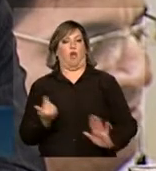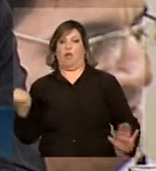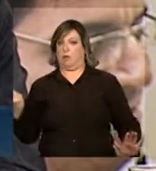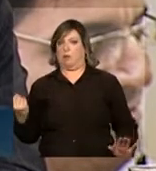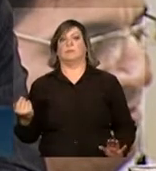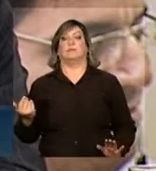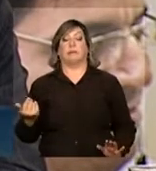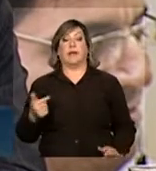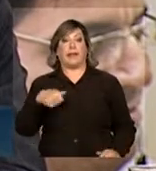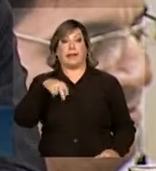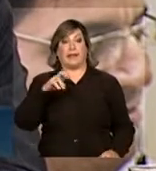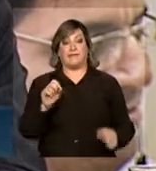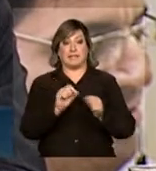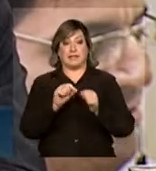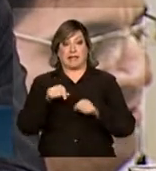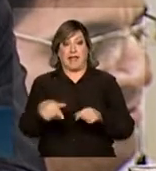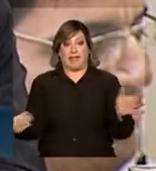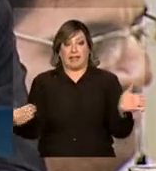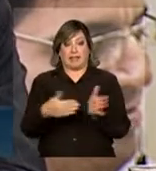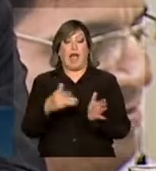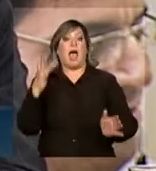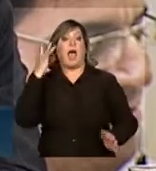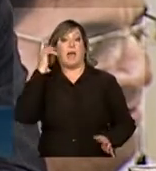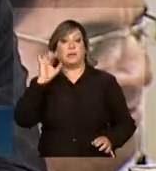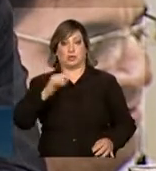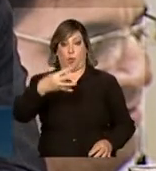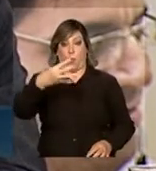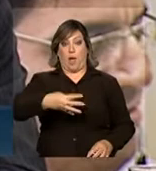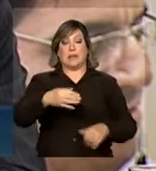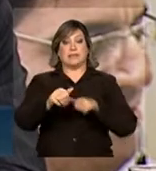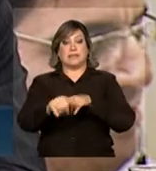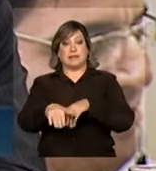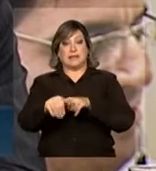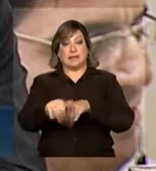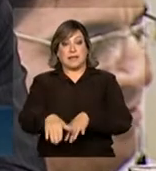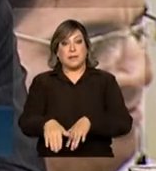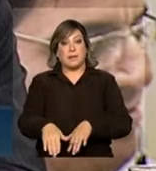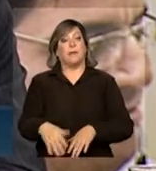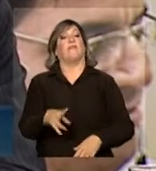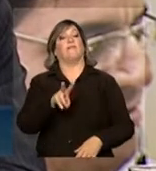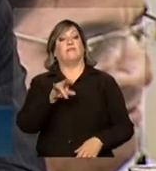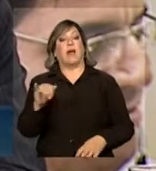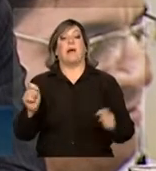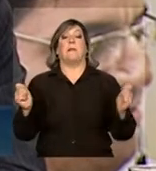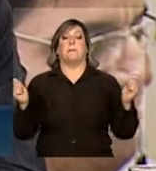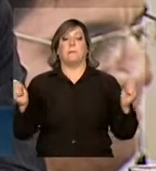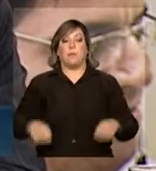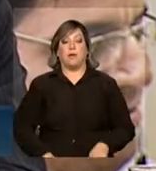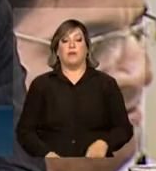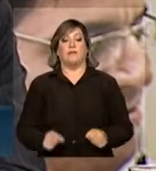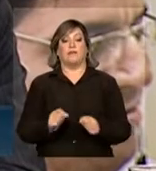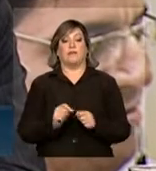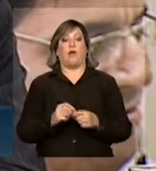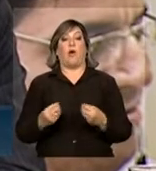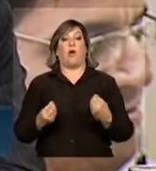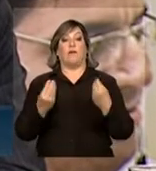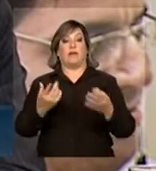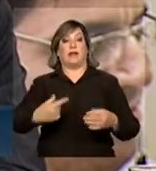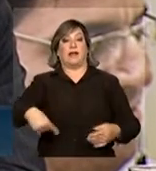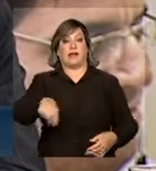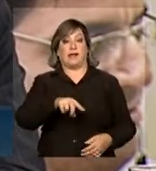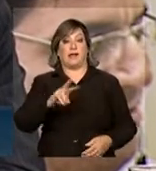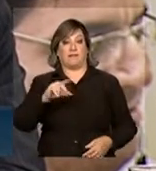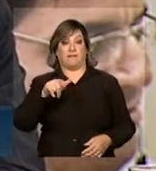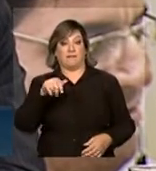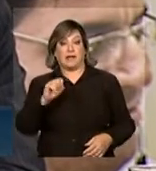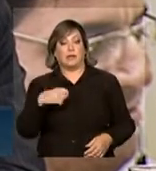quem fizer isso até amanhã até o dia 4 de setembro vai poder ofertar essas vagas